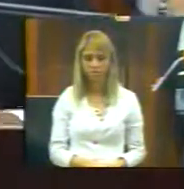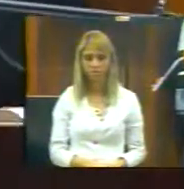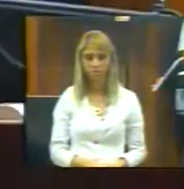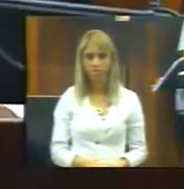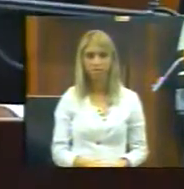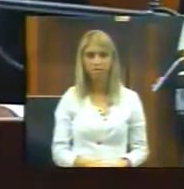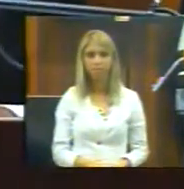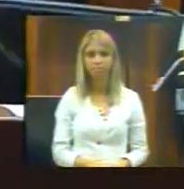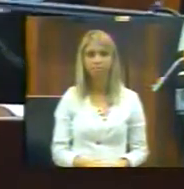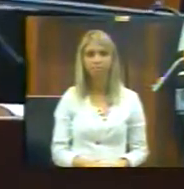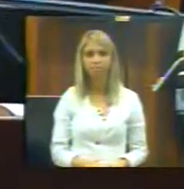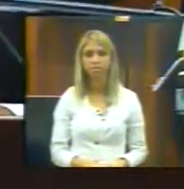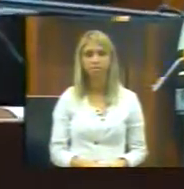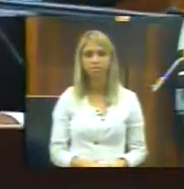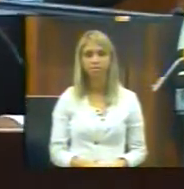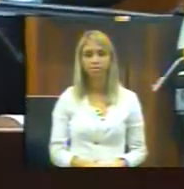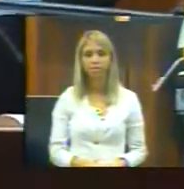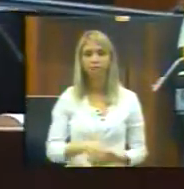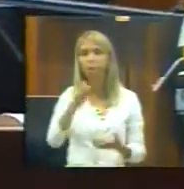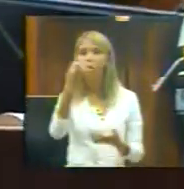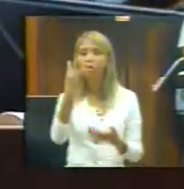Bem, agora eu vou efetuar a contagem dos votos.